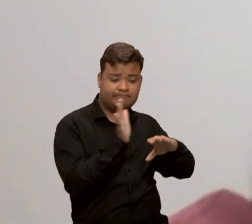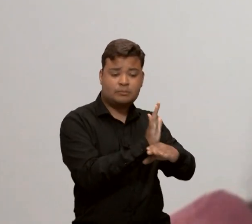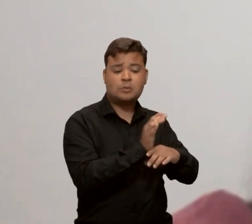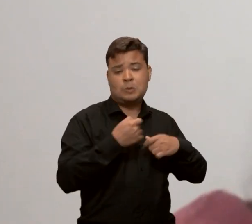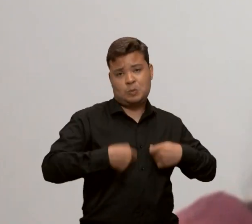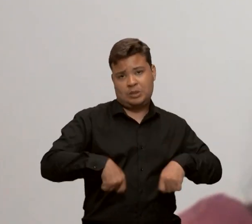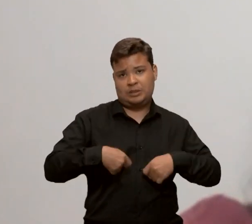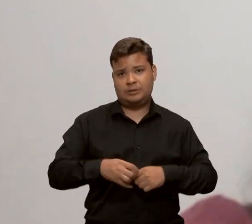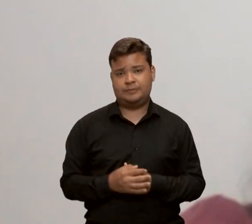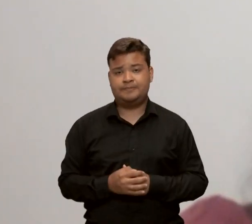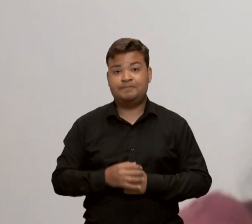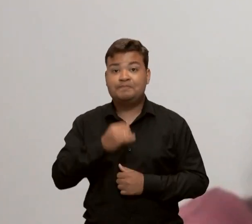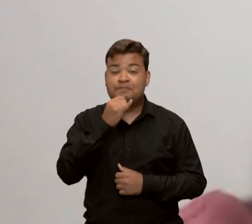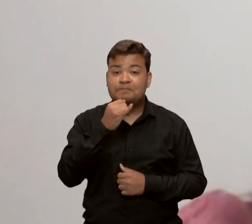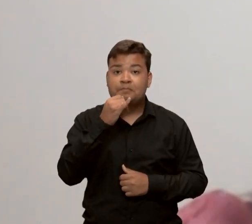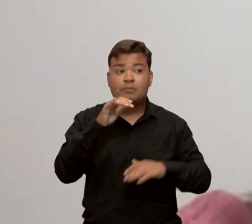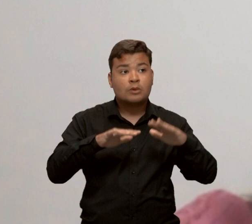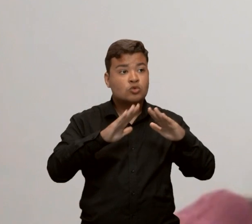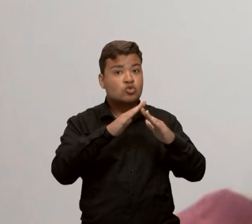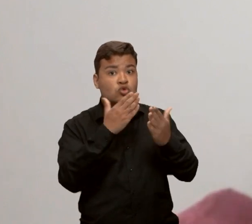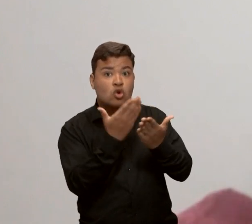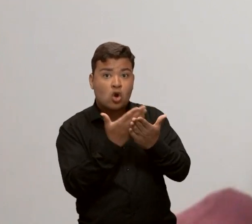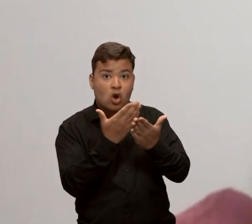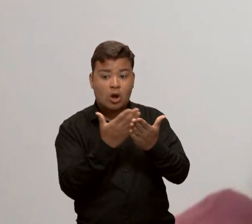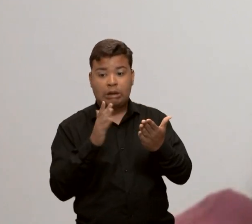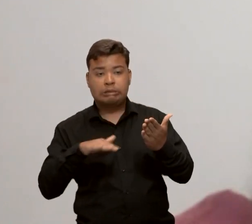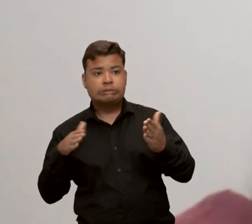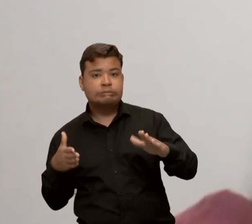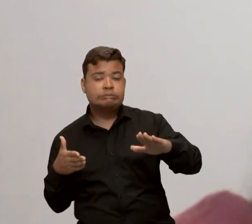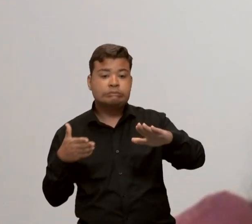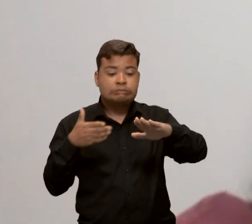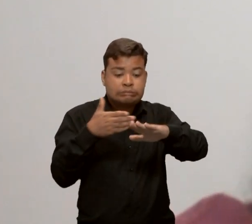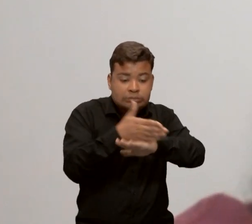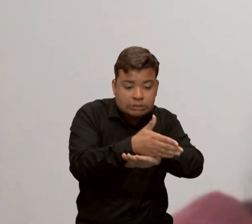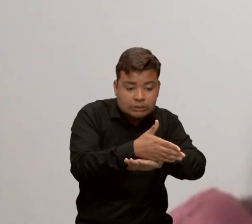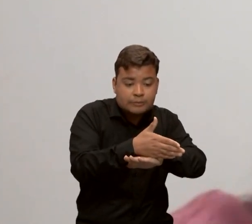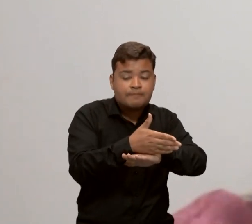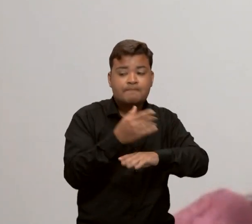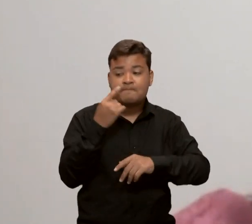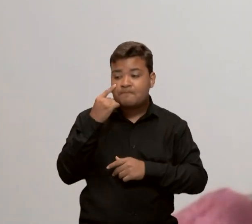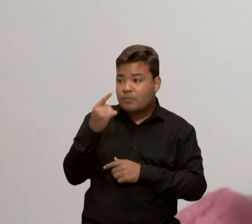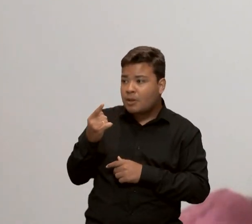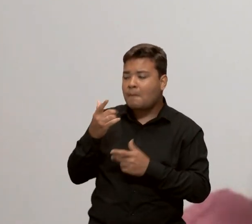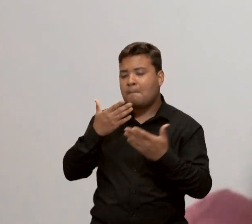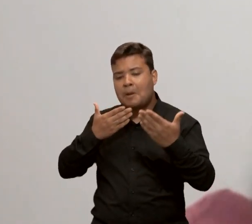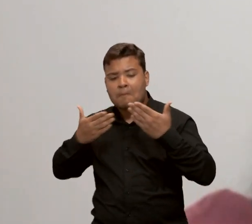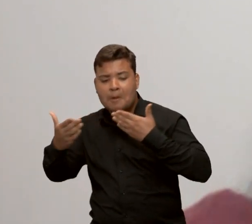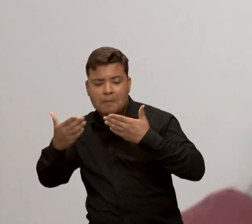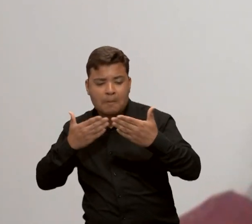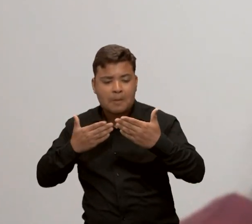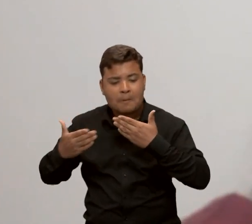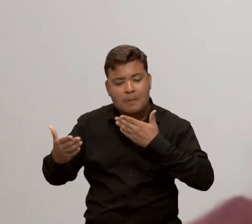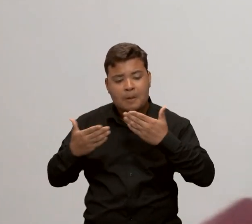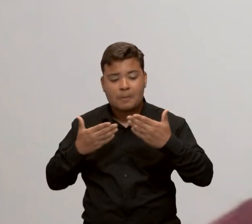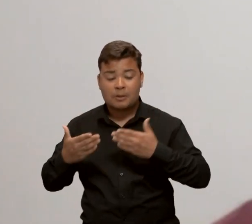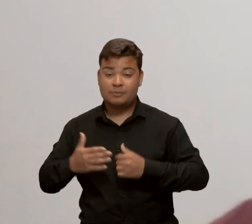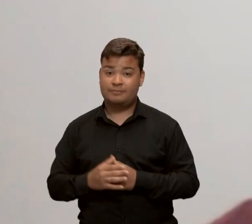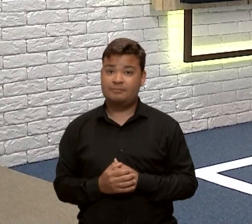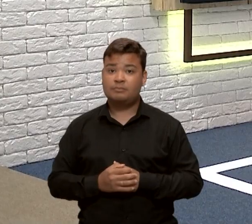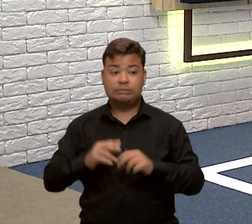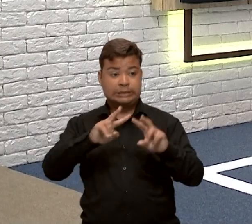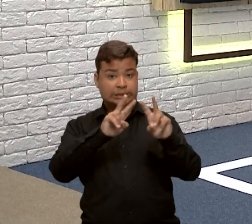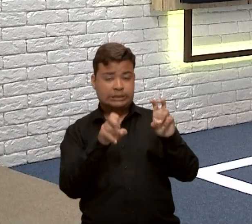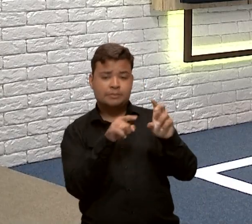na escola para nós, então a gente começa a conversar sobre o assunto, o que muitas vezes pode não ter acontecido